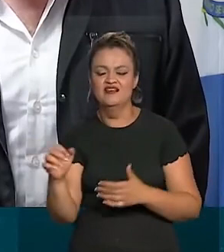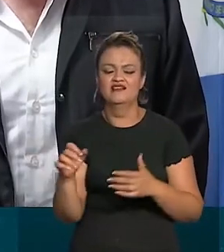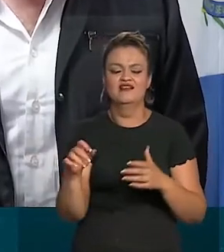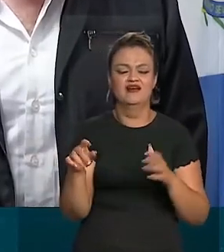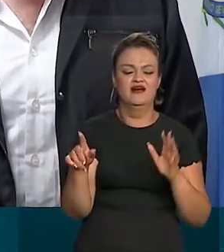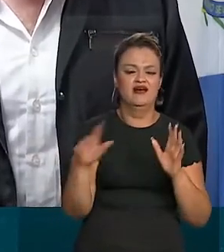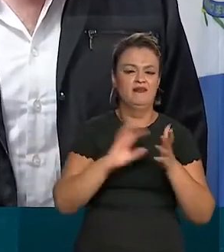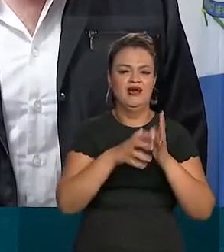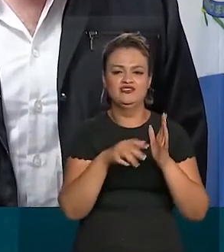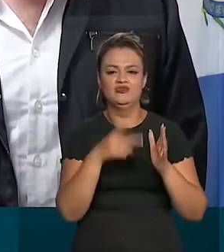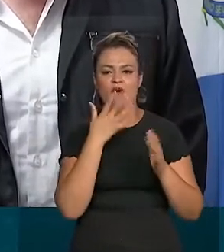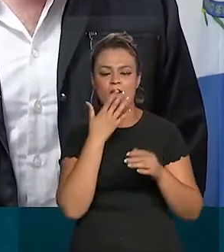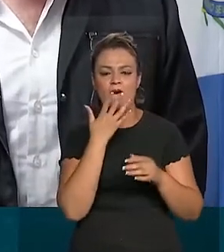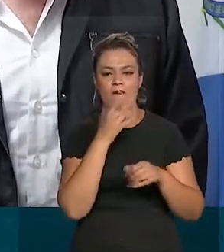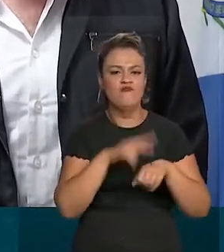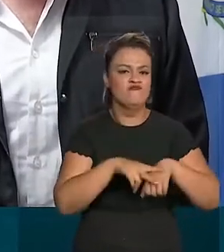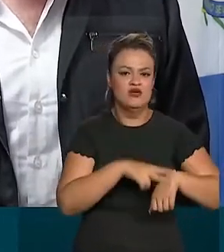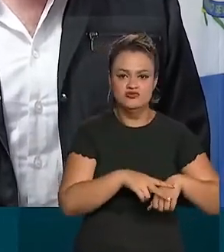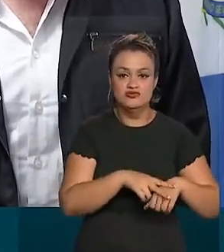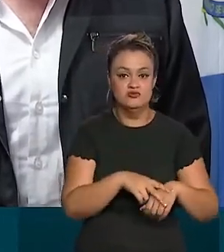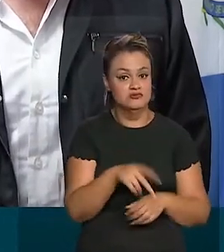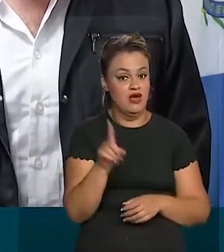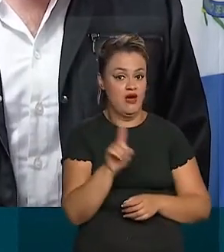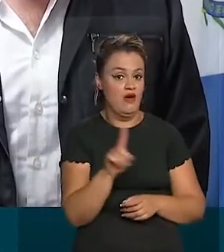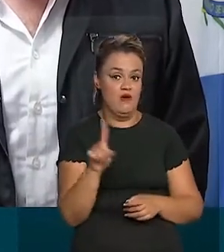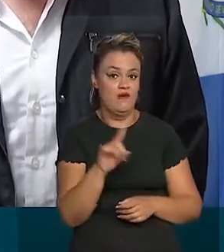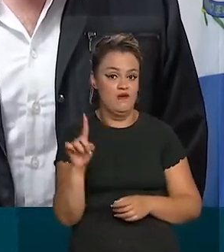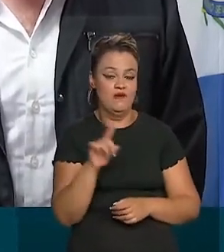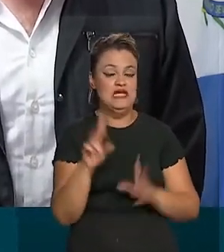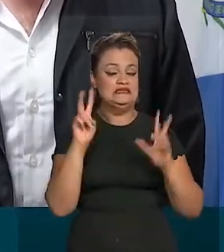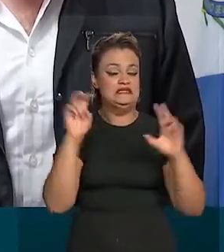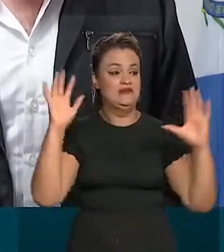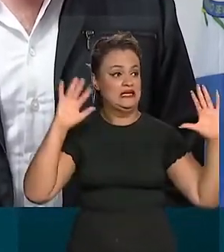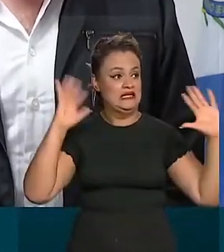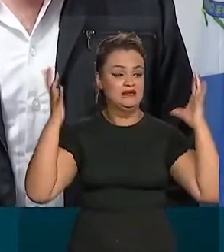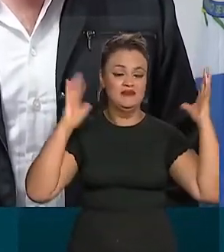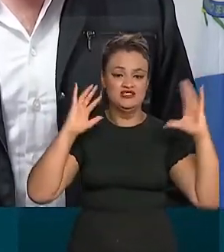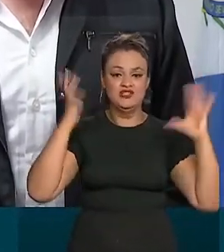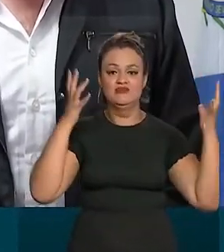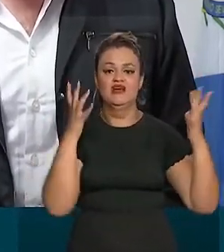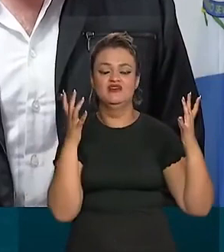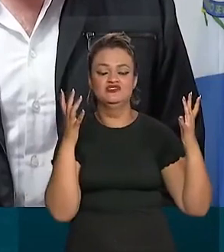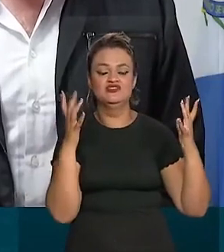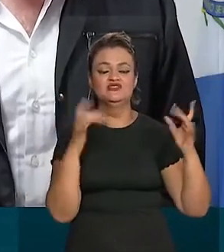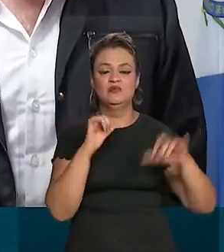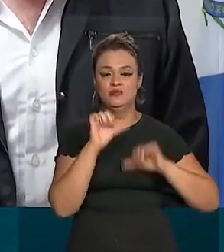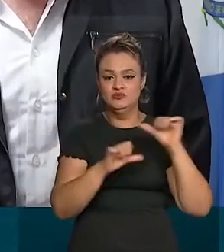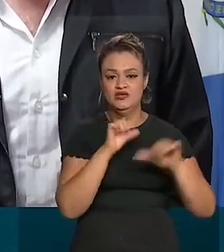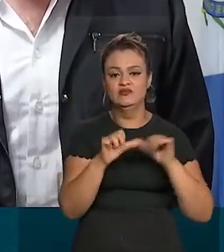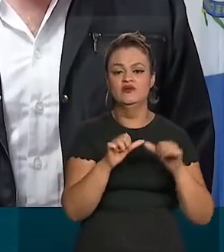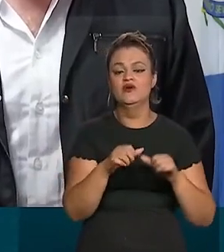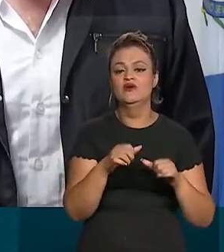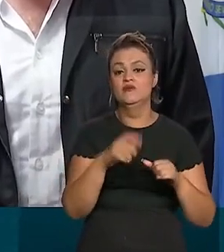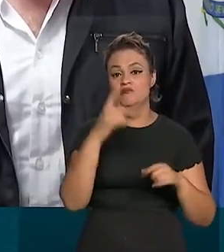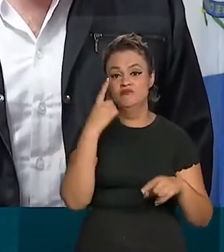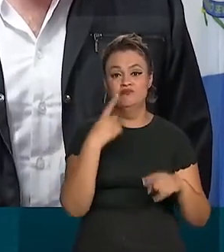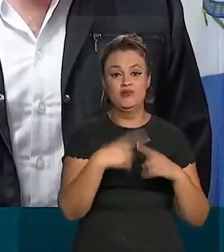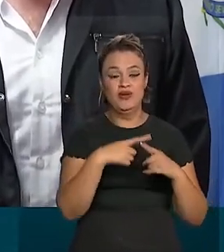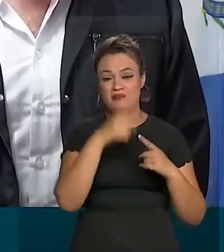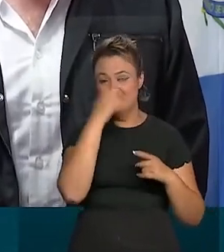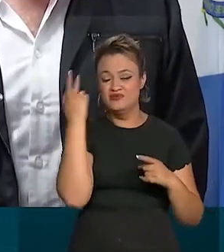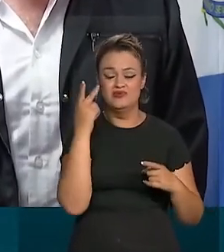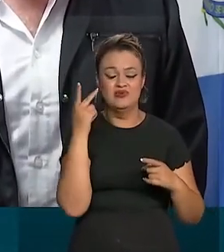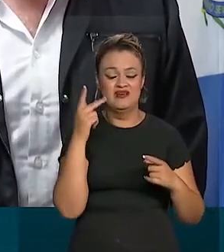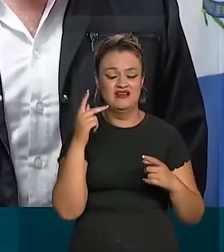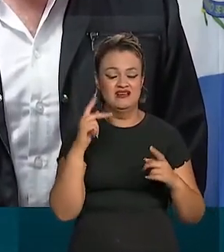não. A questão climática é uma coisa que está mudando por causa da irresponsabilidade do ser humano. O ser